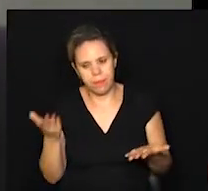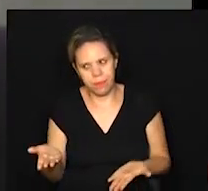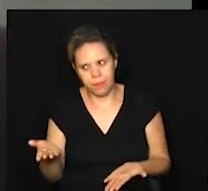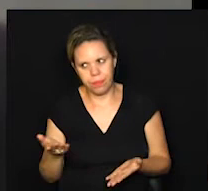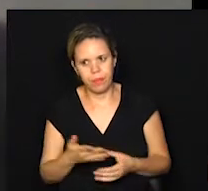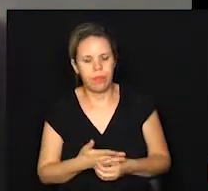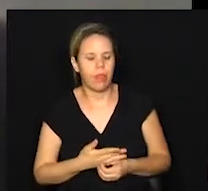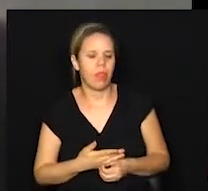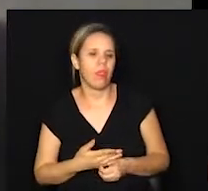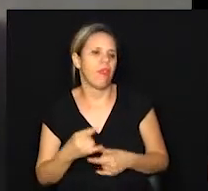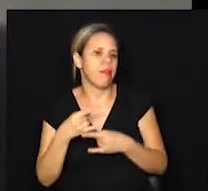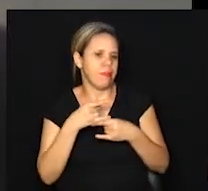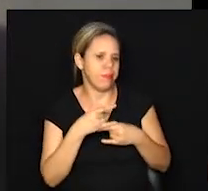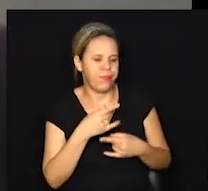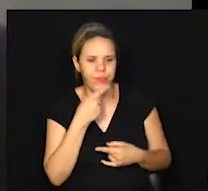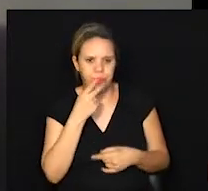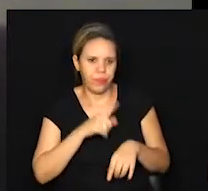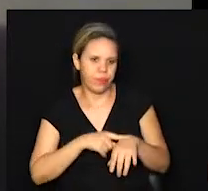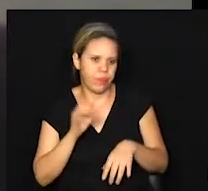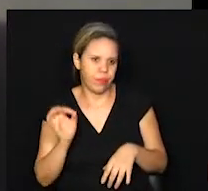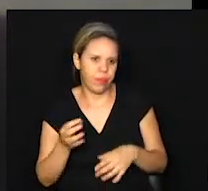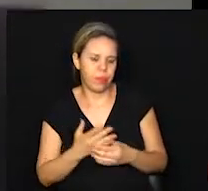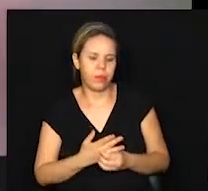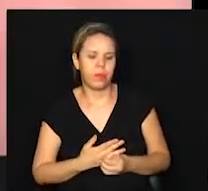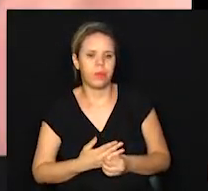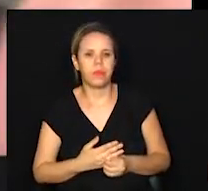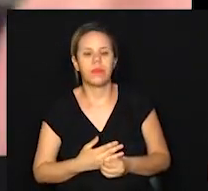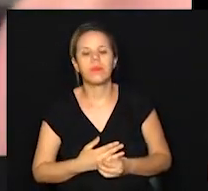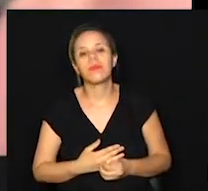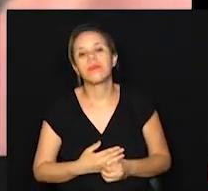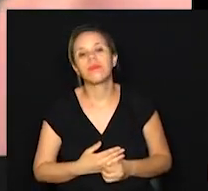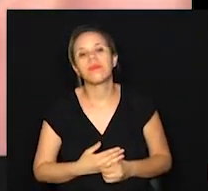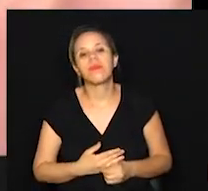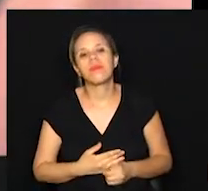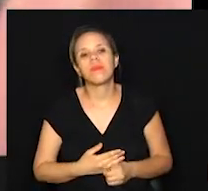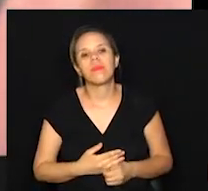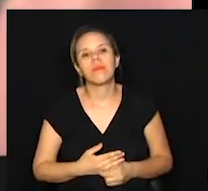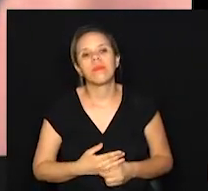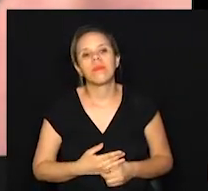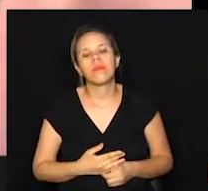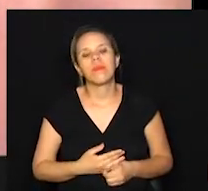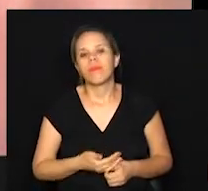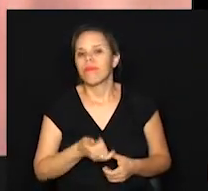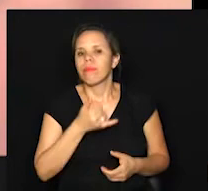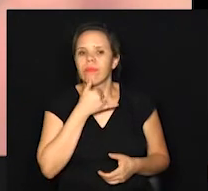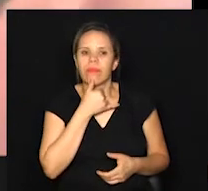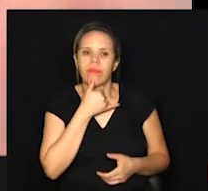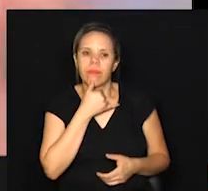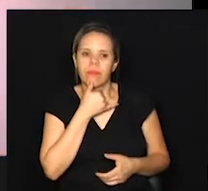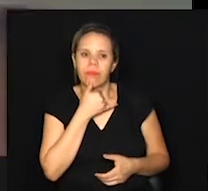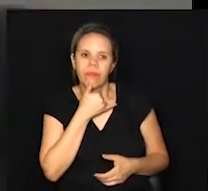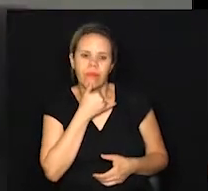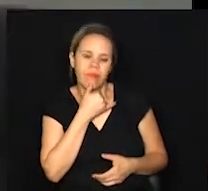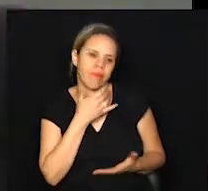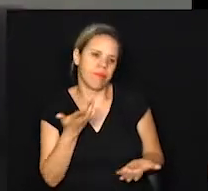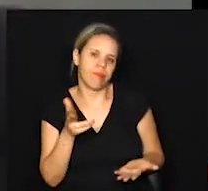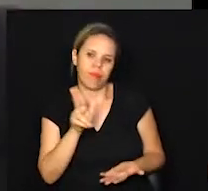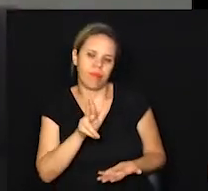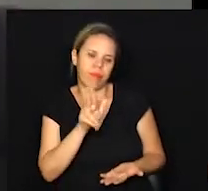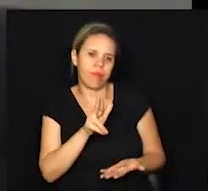conosco, vão falar no momento oportuno, e o que se vê, lamentavelmente, é um padrão da